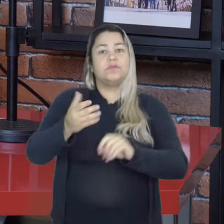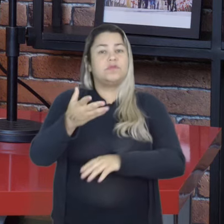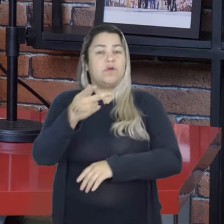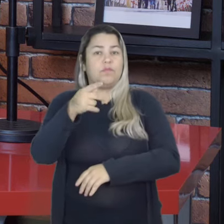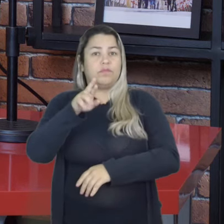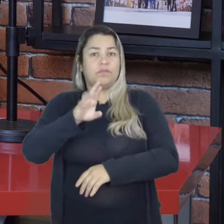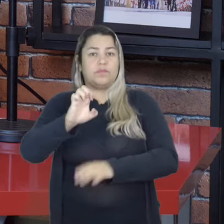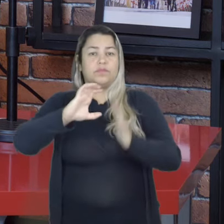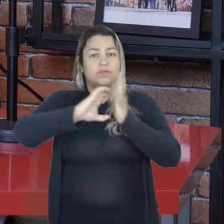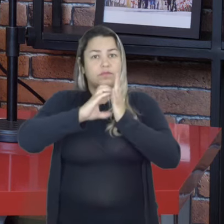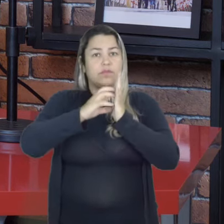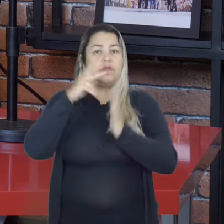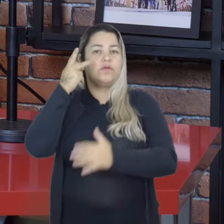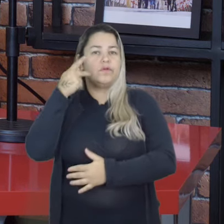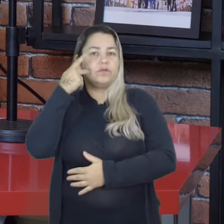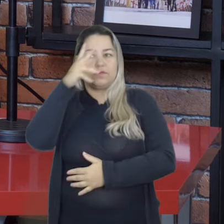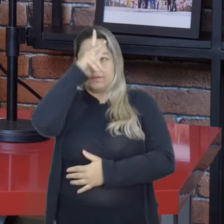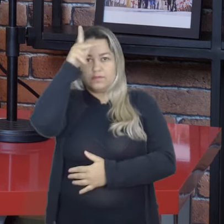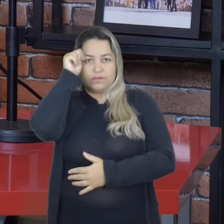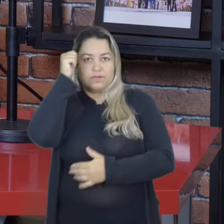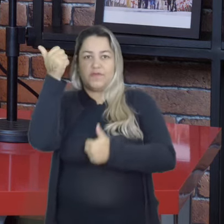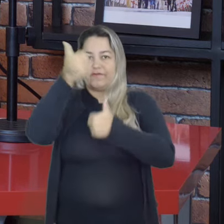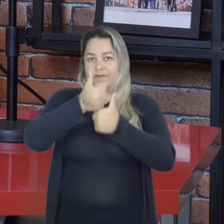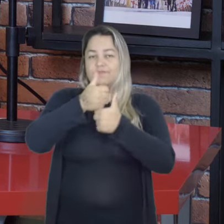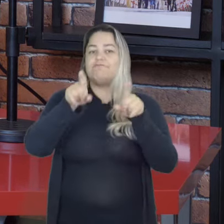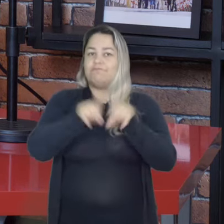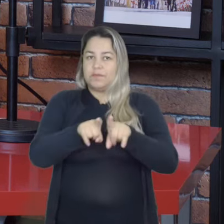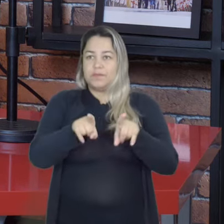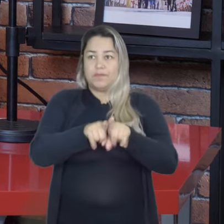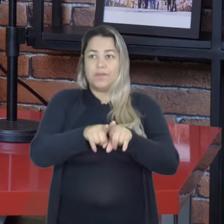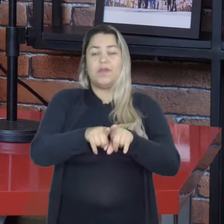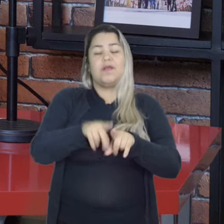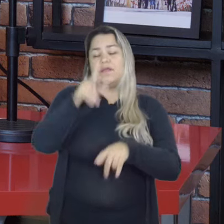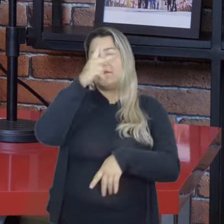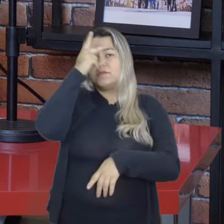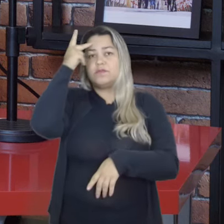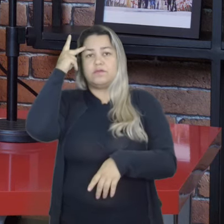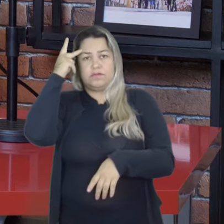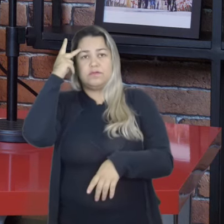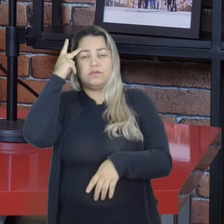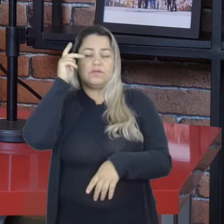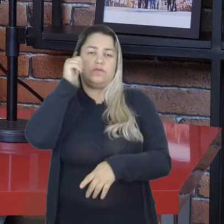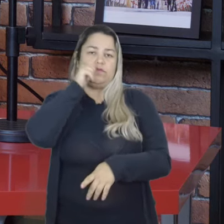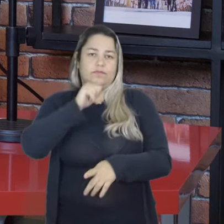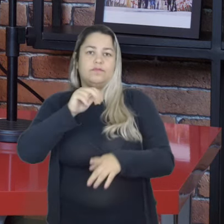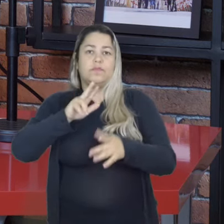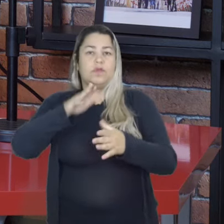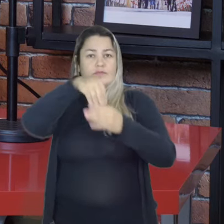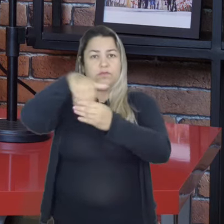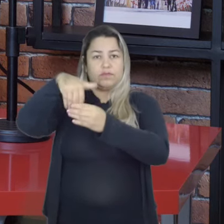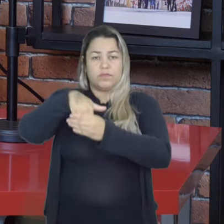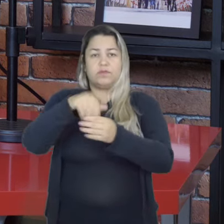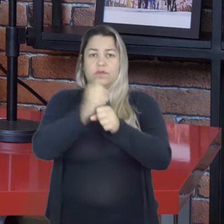para companheiras que são pré-candidatas a vereadoras, prefeitas e vice-prefeitas. E também para aquelas que estão de alguma forma à